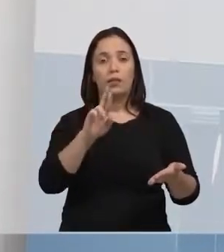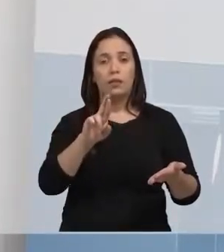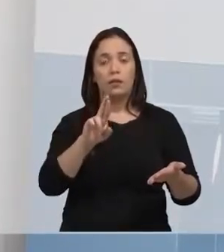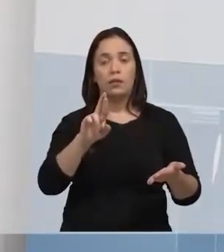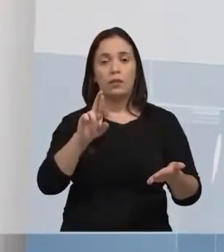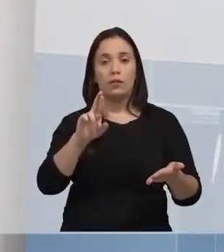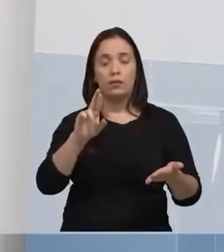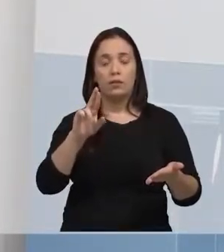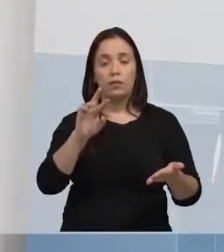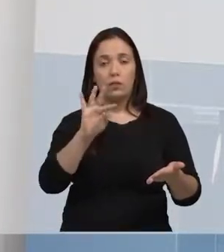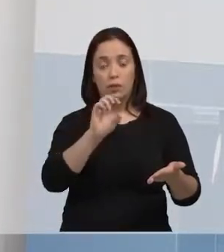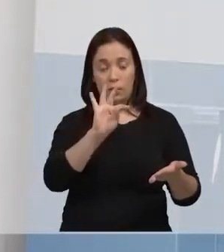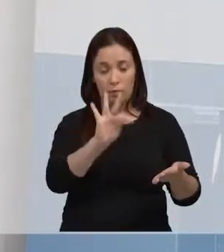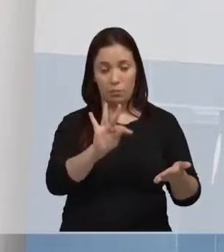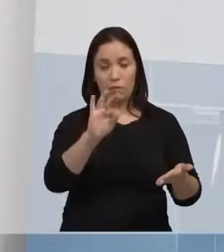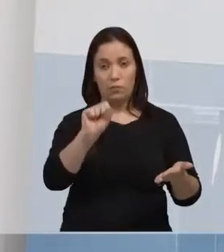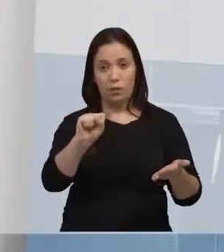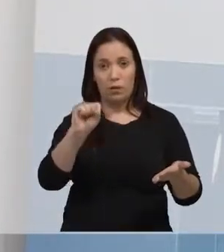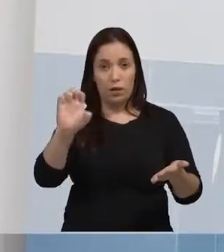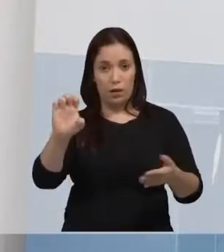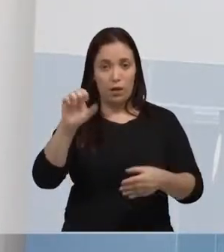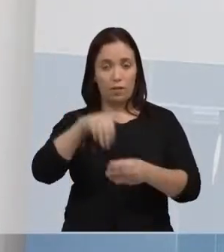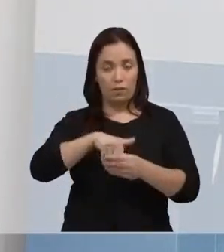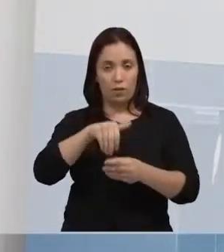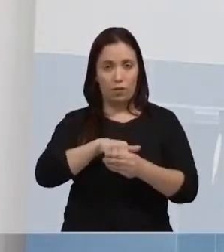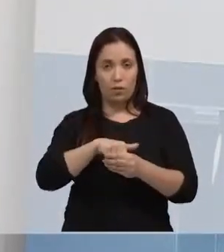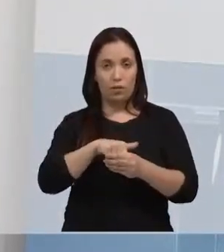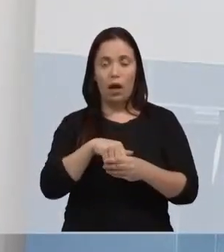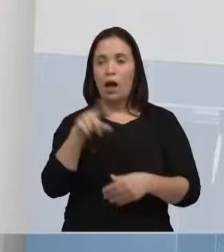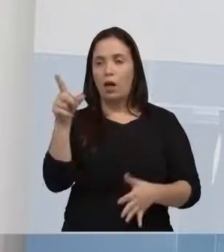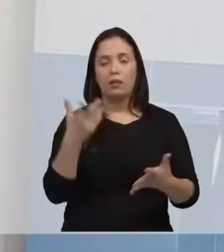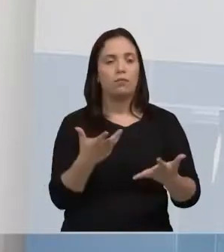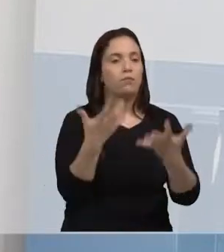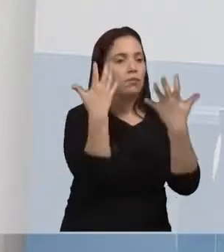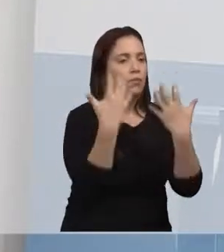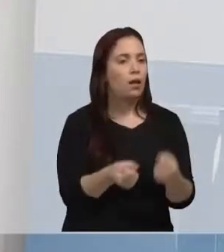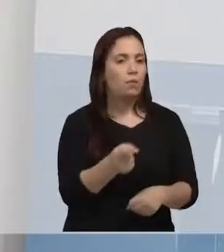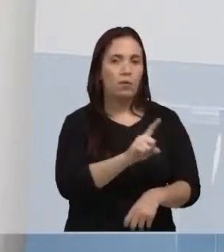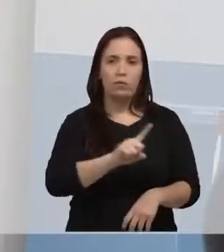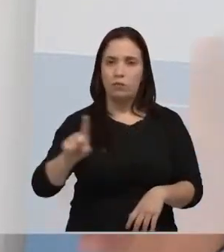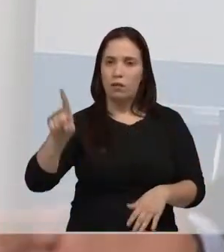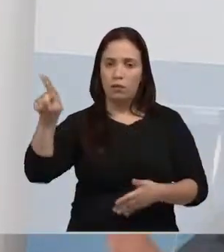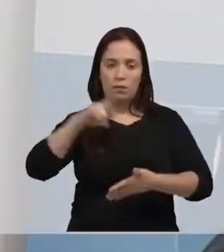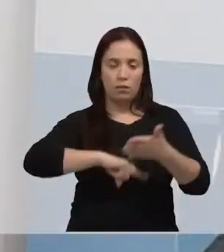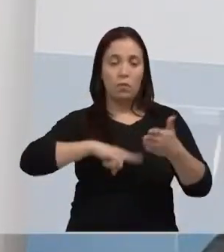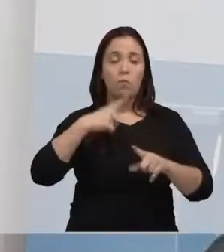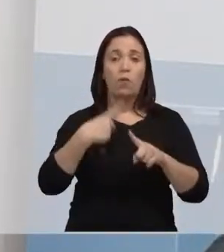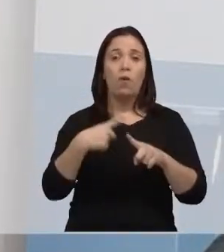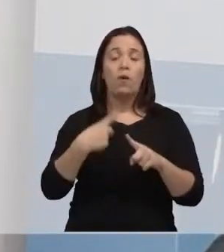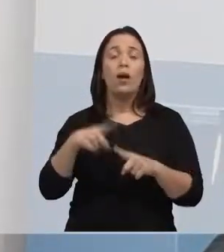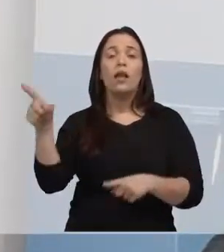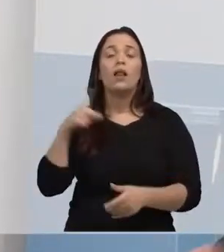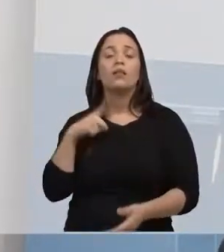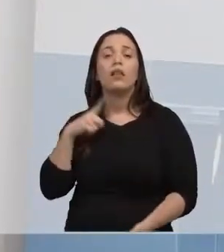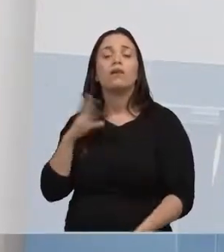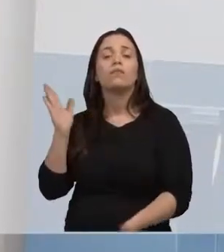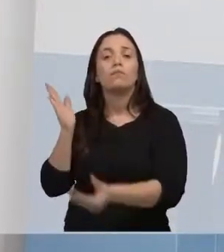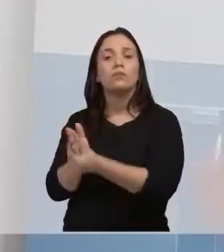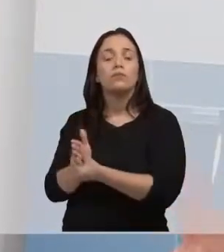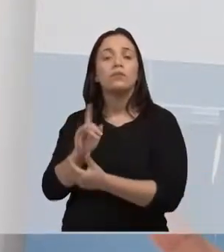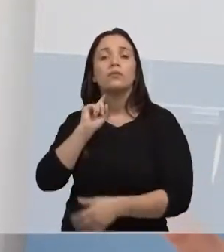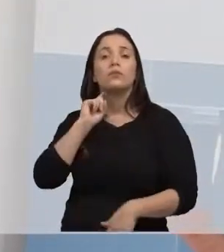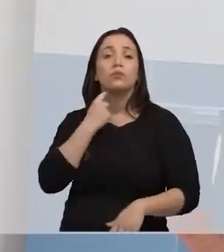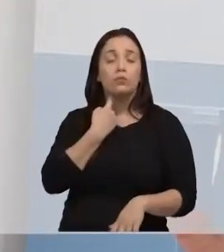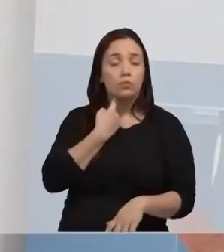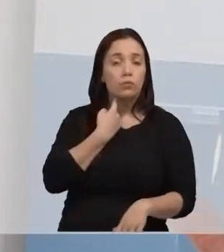Luiz? O Tribunal Superior Eleitoral vai negar de pronto. Por quê? Porque além de ele estar no ficha suja, ou ficha limpa,